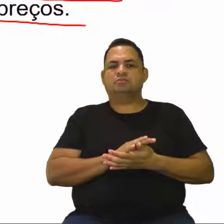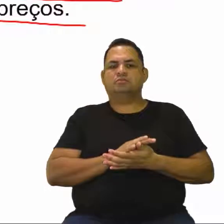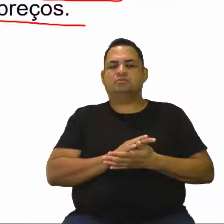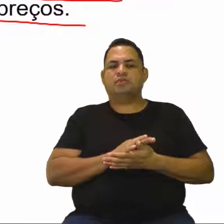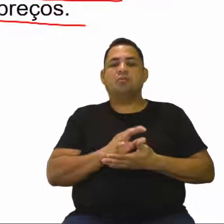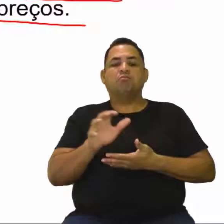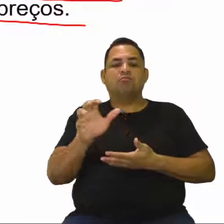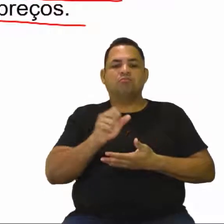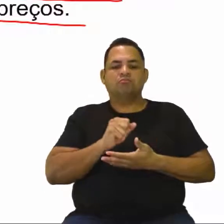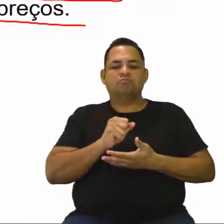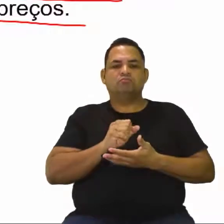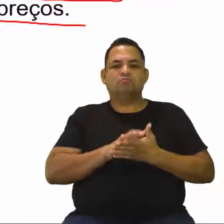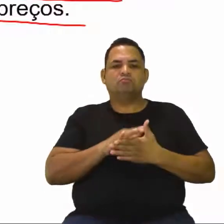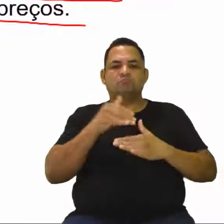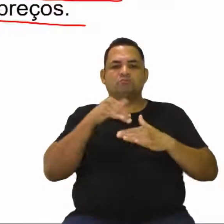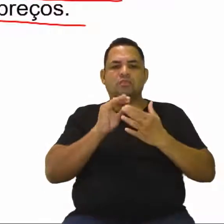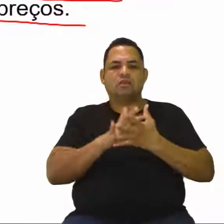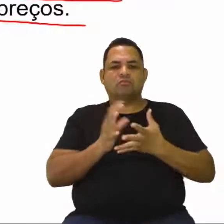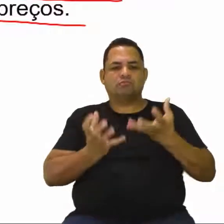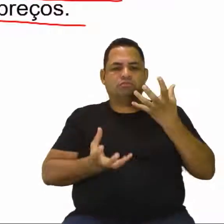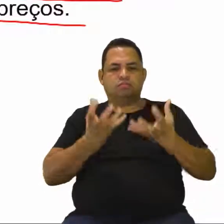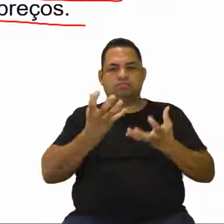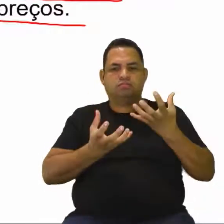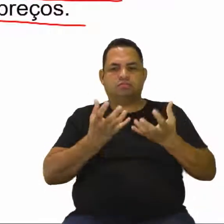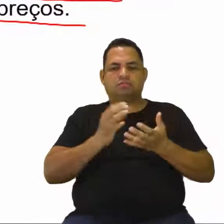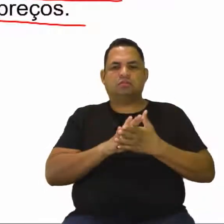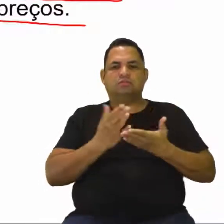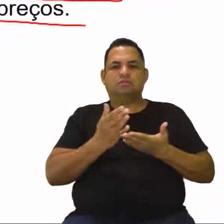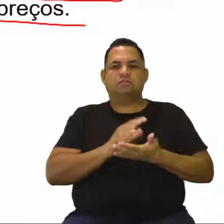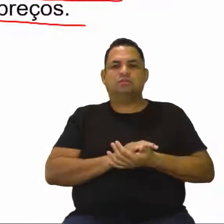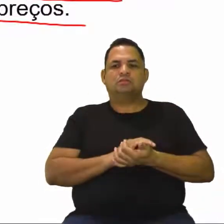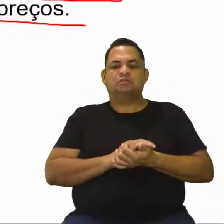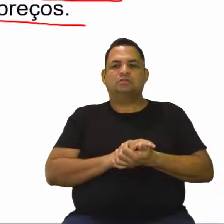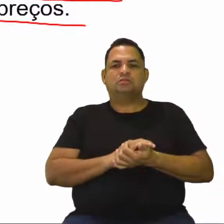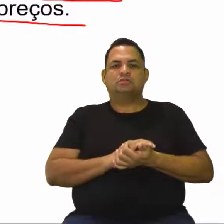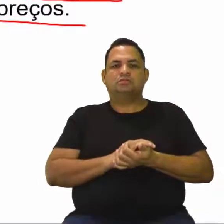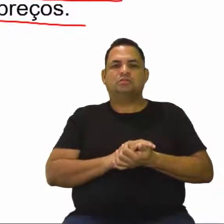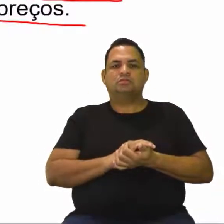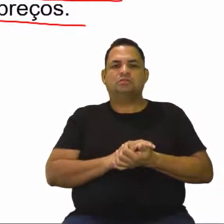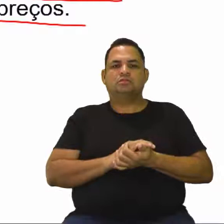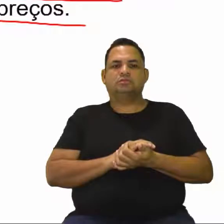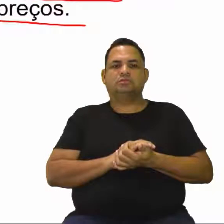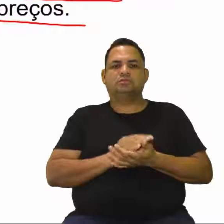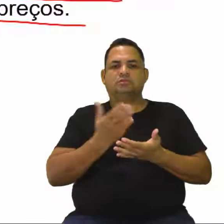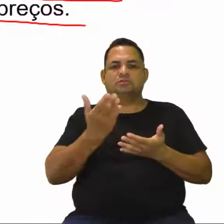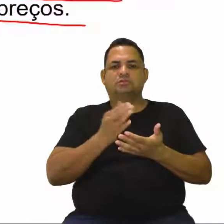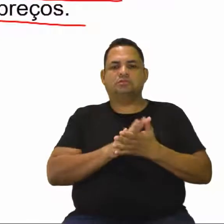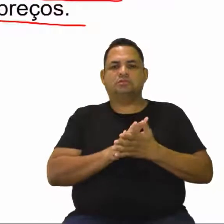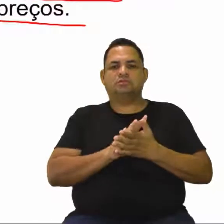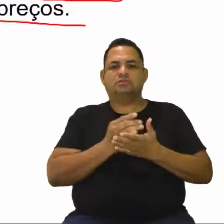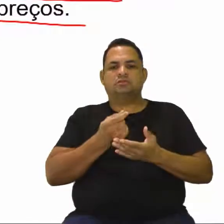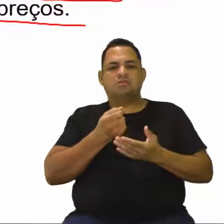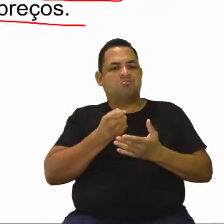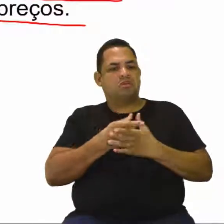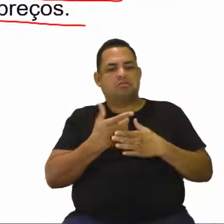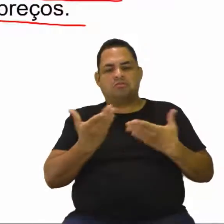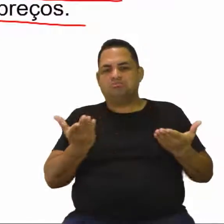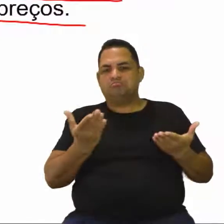vou pegar o meu estoque e vou queimar para eu comprar de vocês. Ok. Foi uma queima e uma compra em